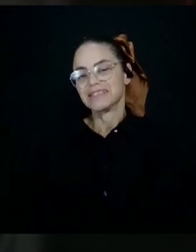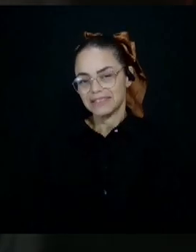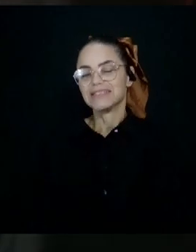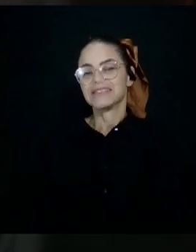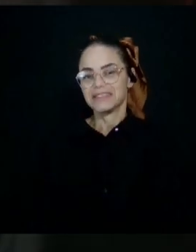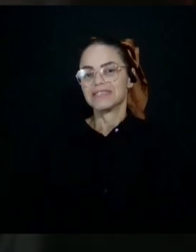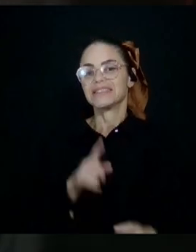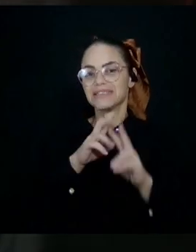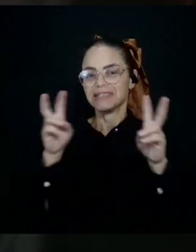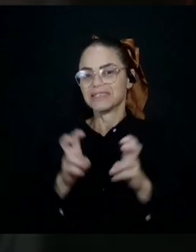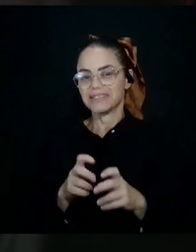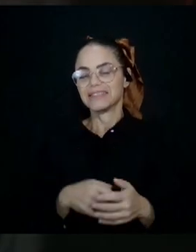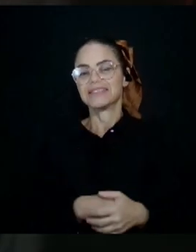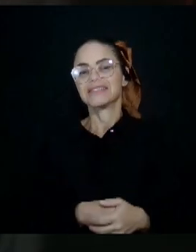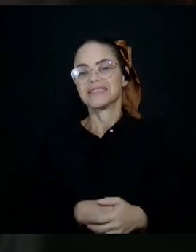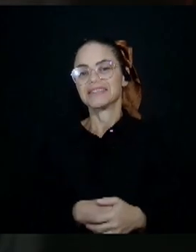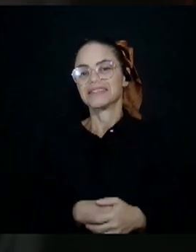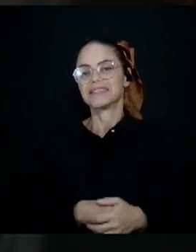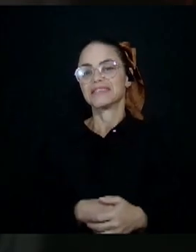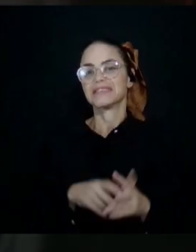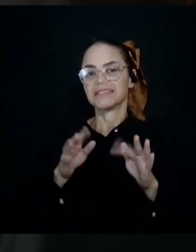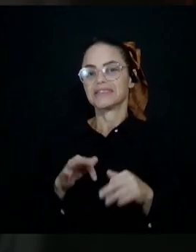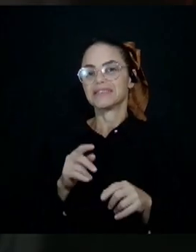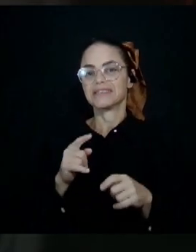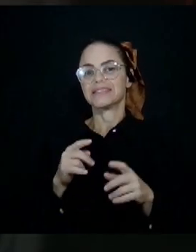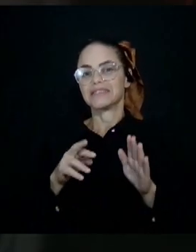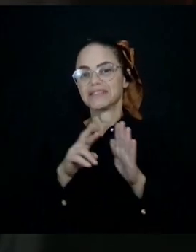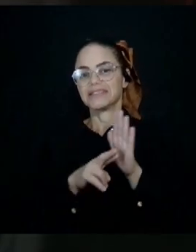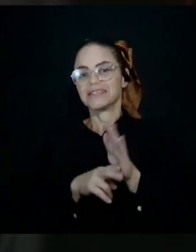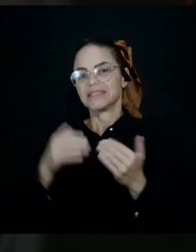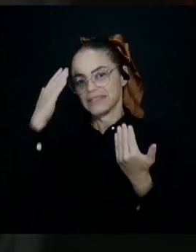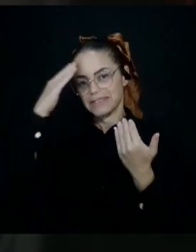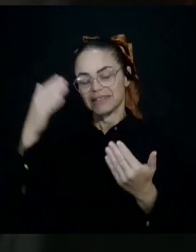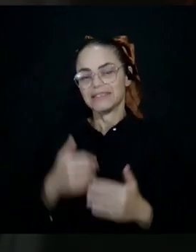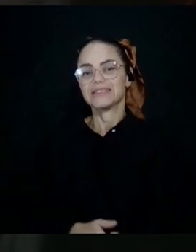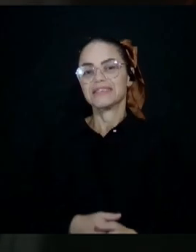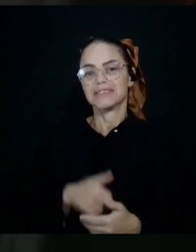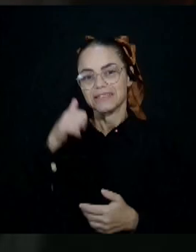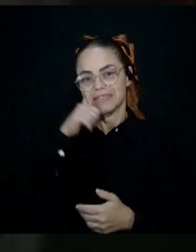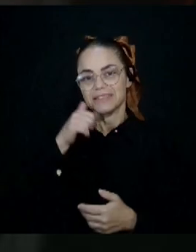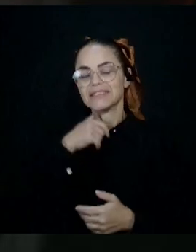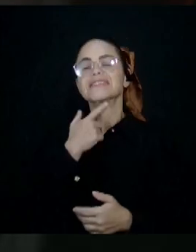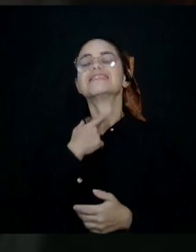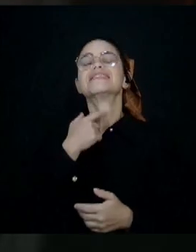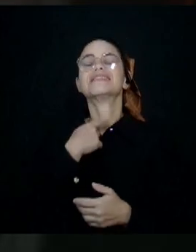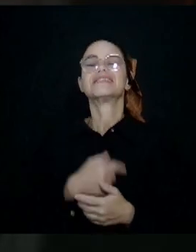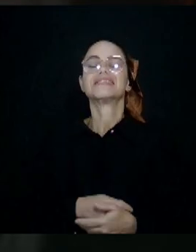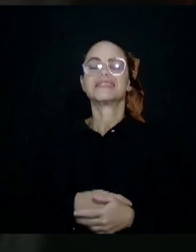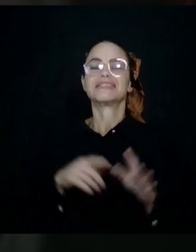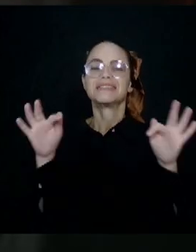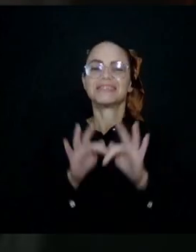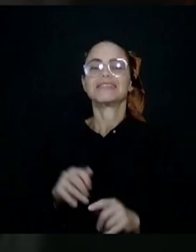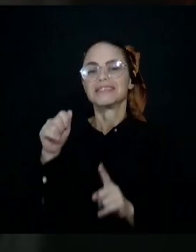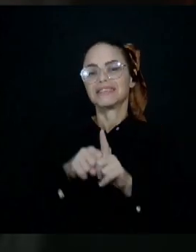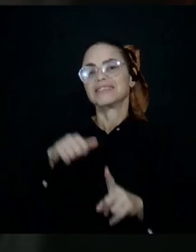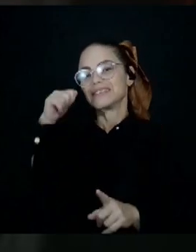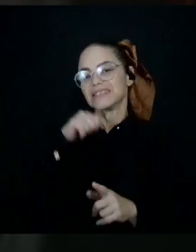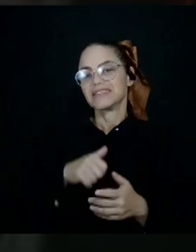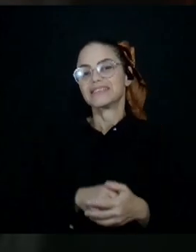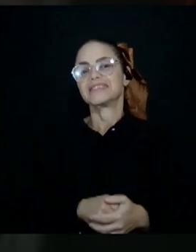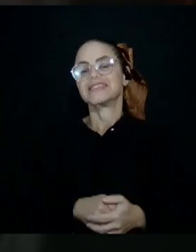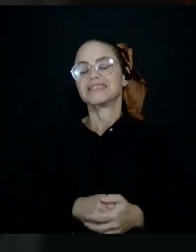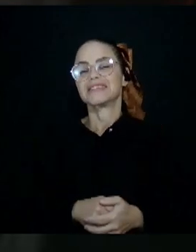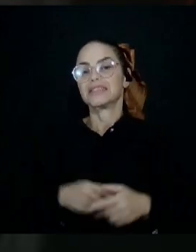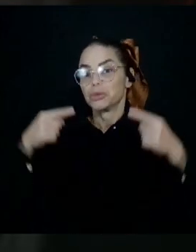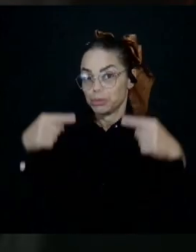A gente vai encerrando o programa, eu quero agradecer, né, as meninas, desejar, assim, um feliz mês das mulheres. É desafiador, sim,